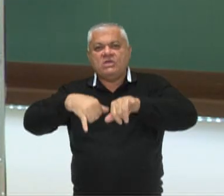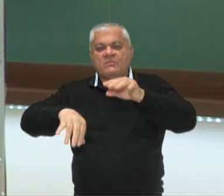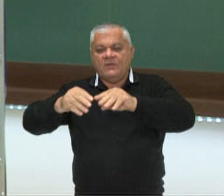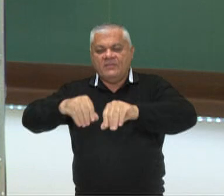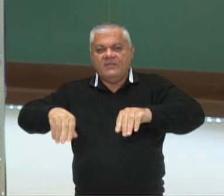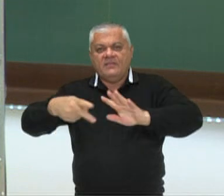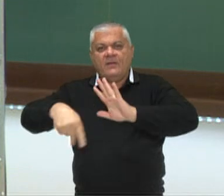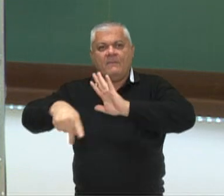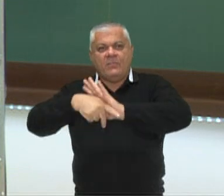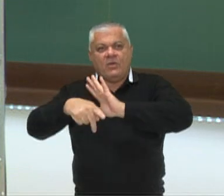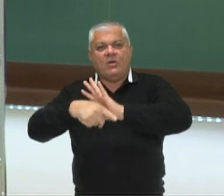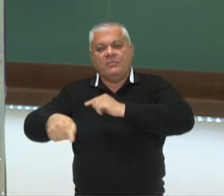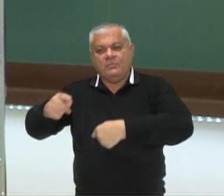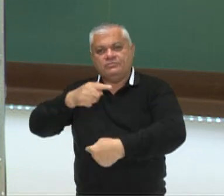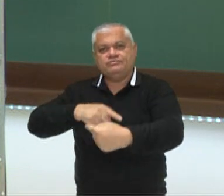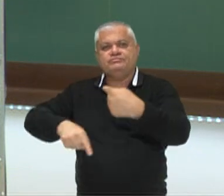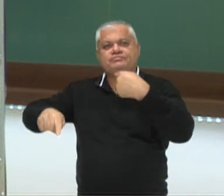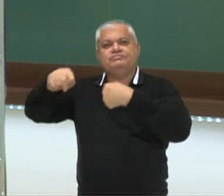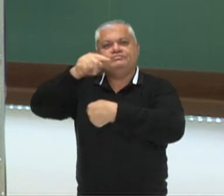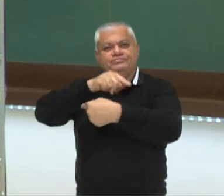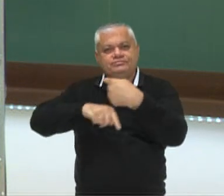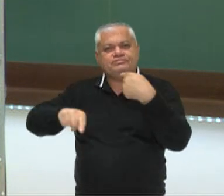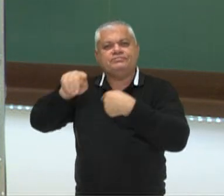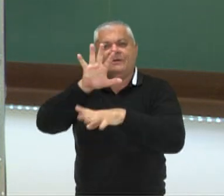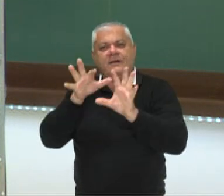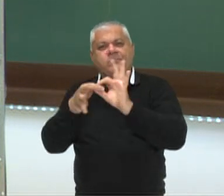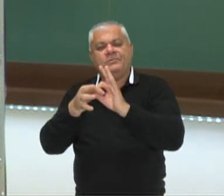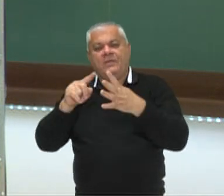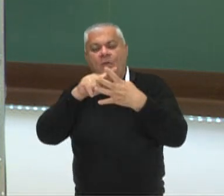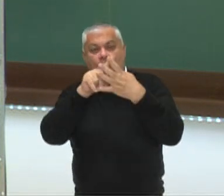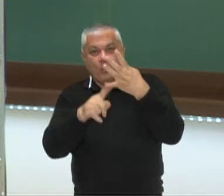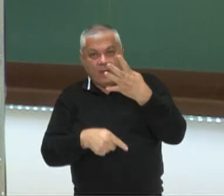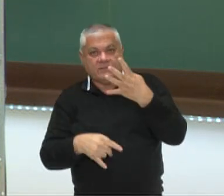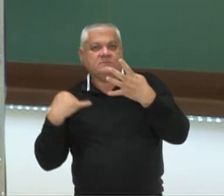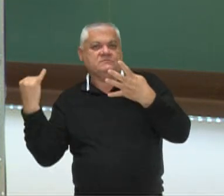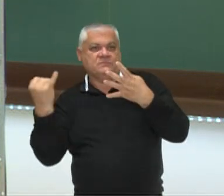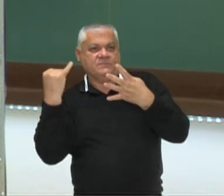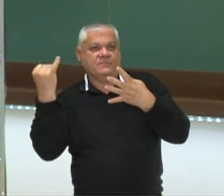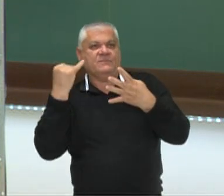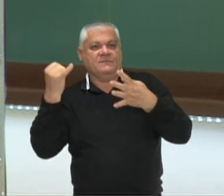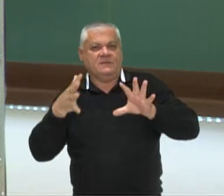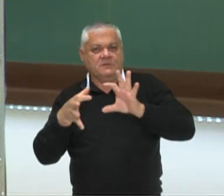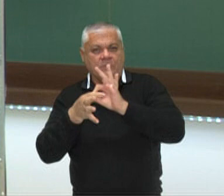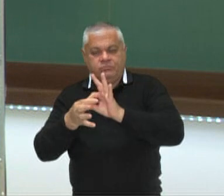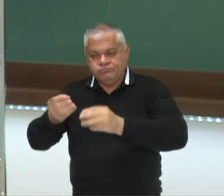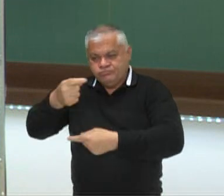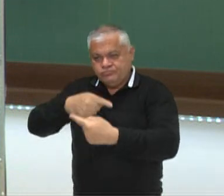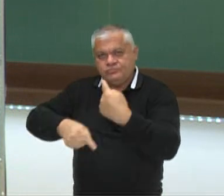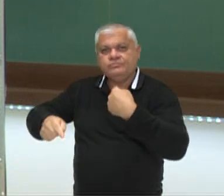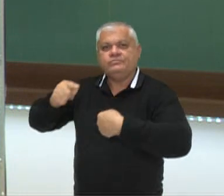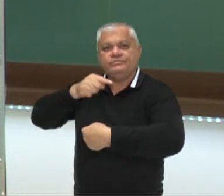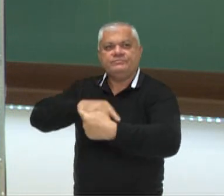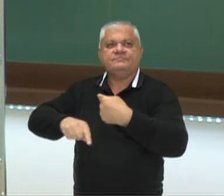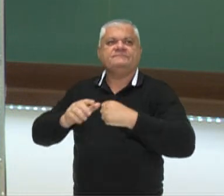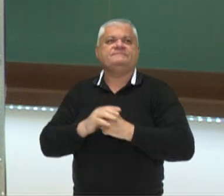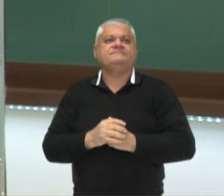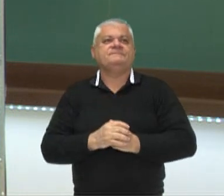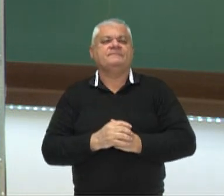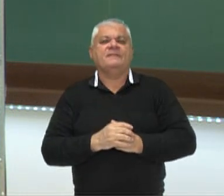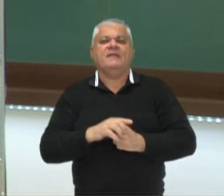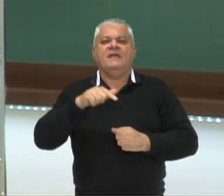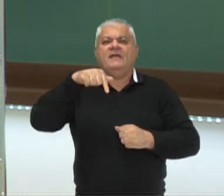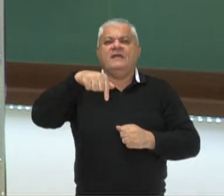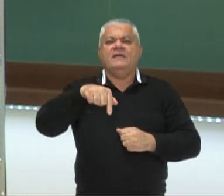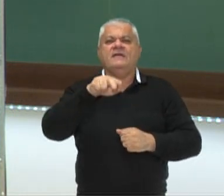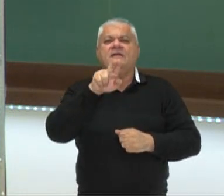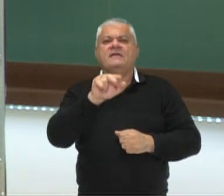vão acontecer em alguns, né, em conjunto, mas eles são especiais ali no que a gente explica nesse sentido. Então, o que seria